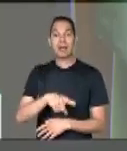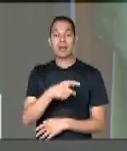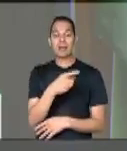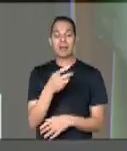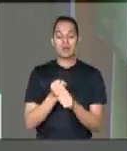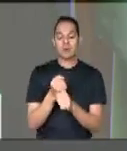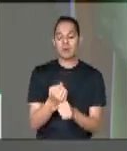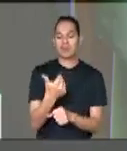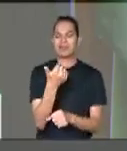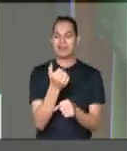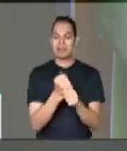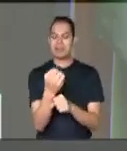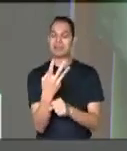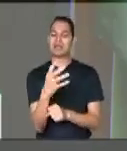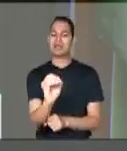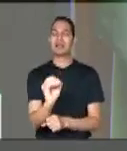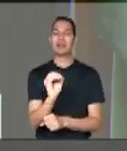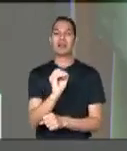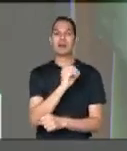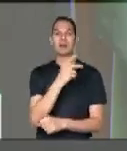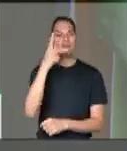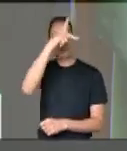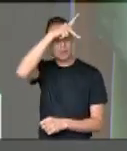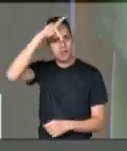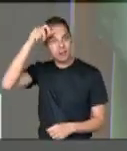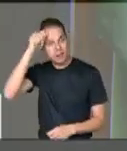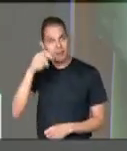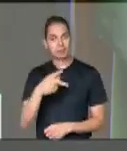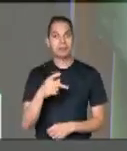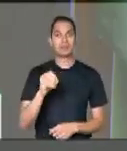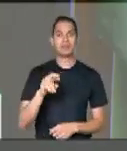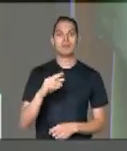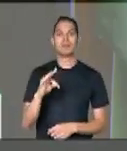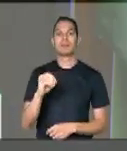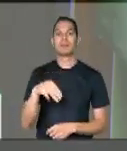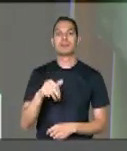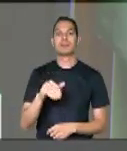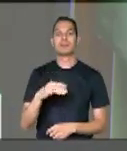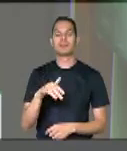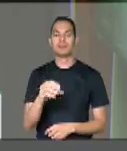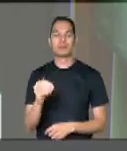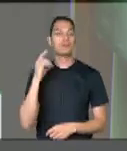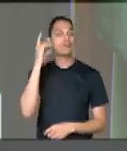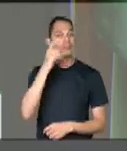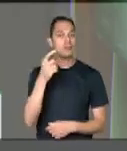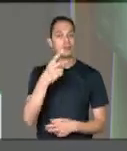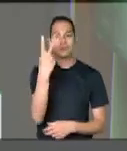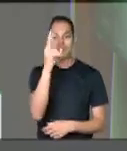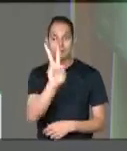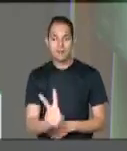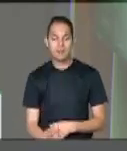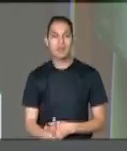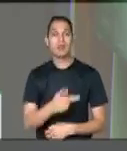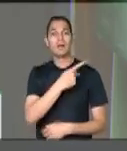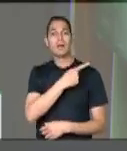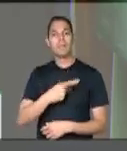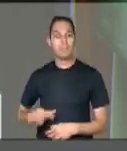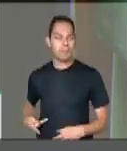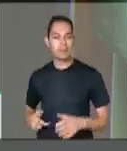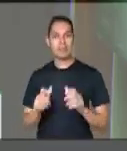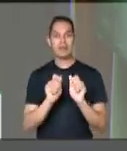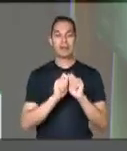mandato, prefeito de Porto Nacional, deputado estadual por 2 vezes, presidente da Assembleia. E aqui registro, em